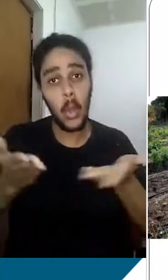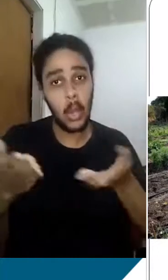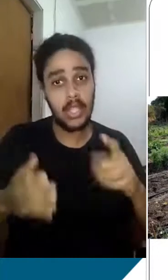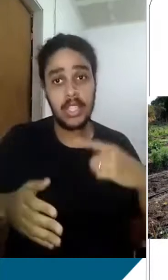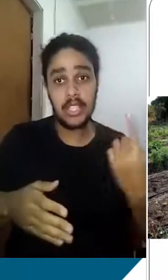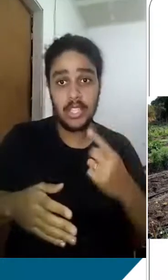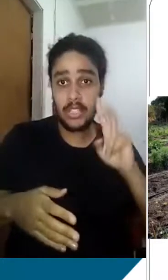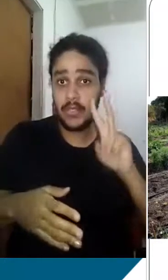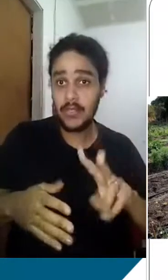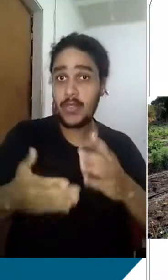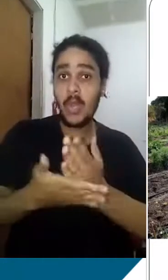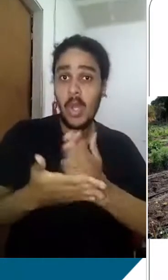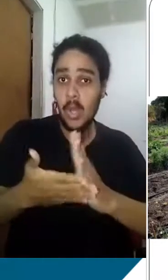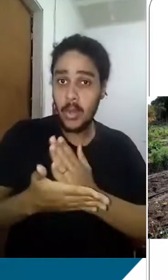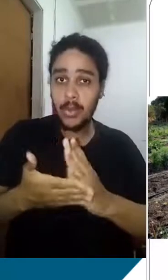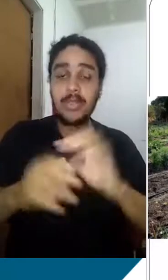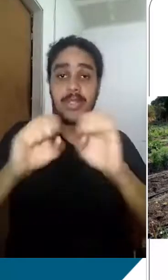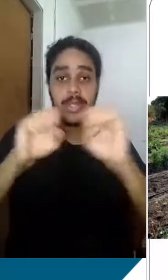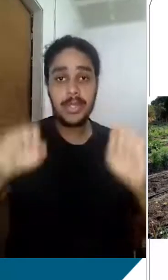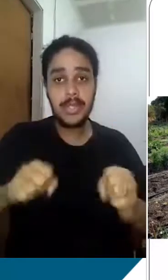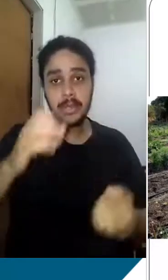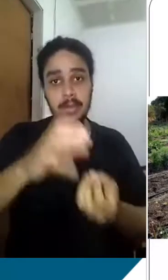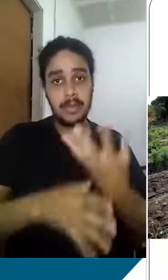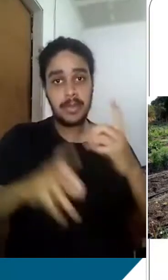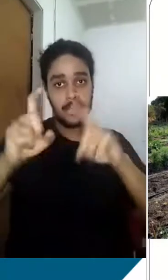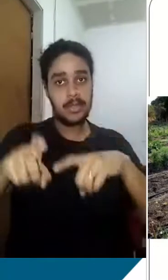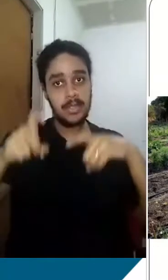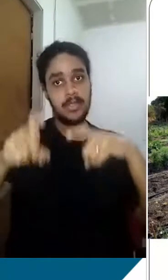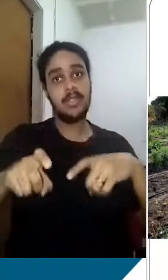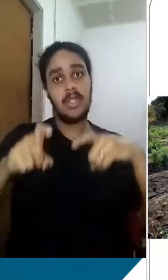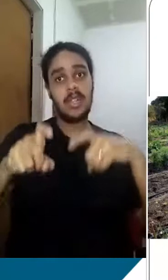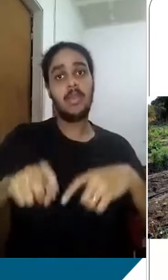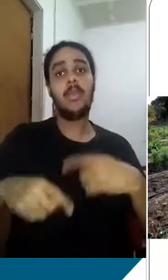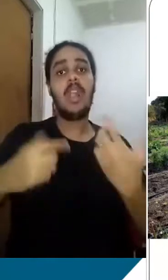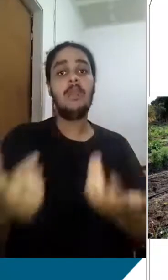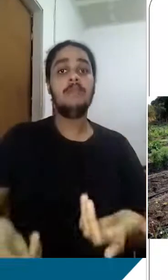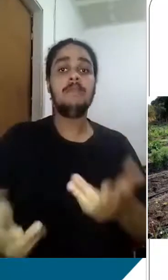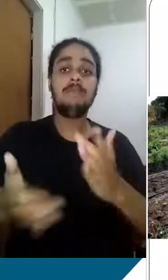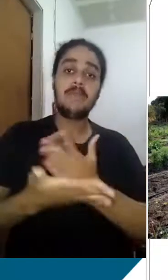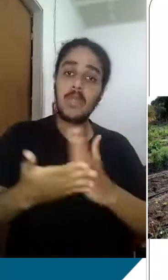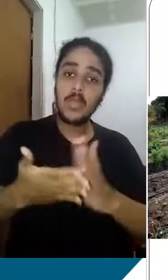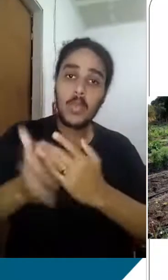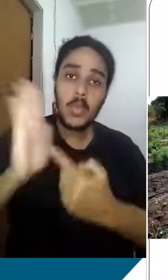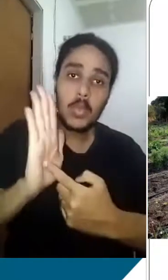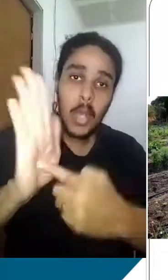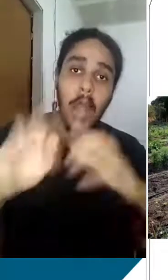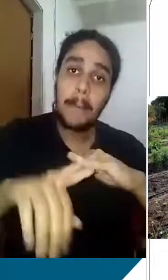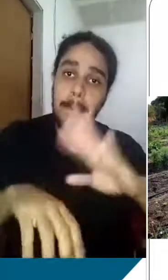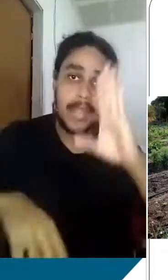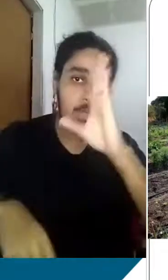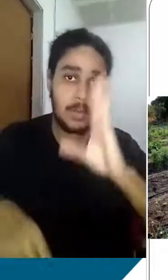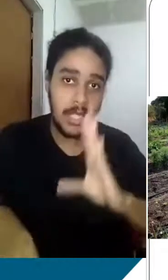hoje a gente viu, né, alguns sistemas de produção agrícola, alguns que se destacam no